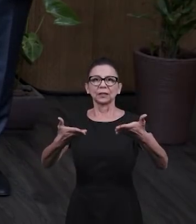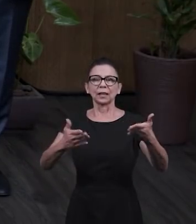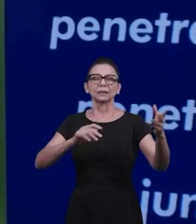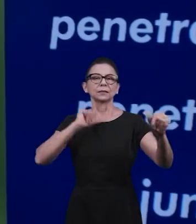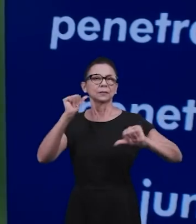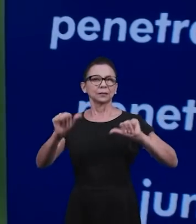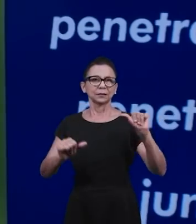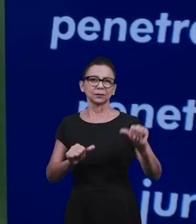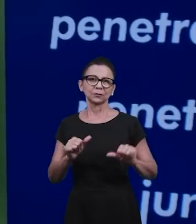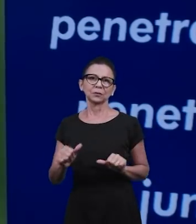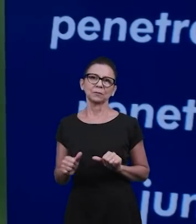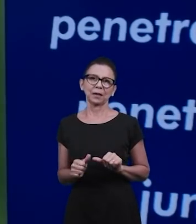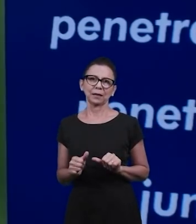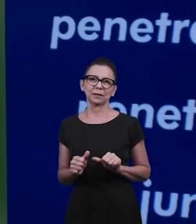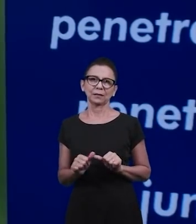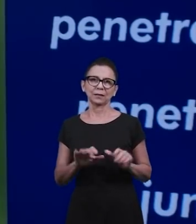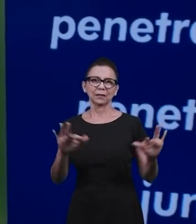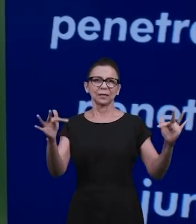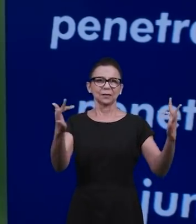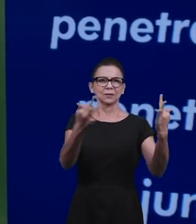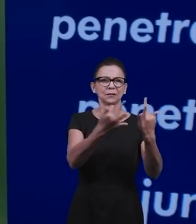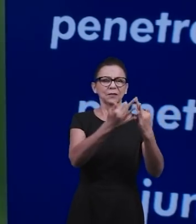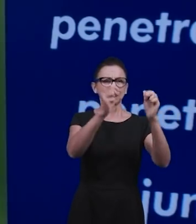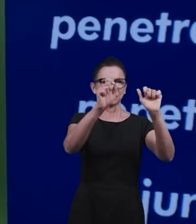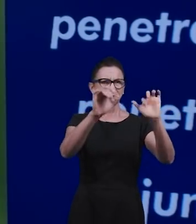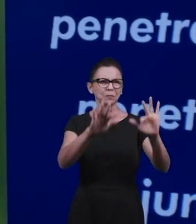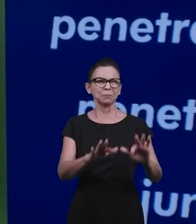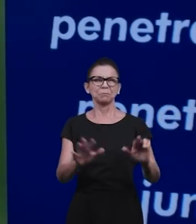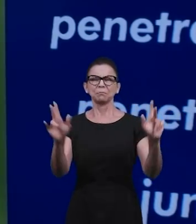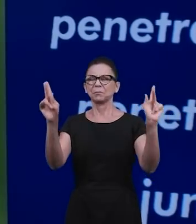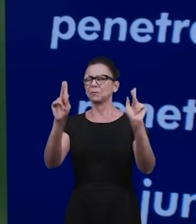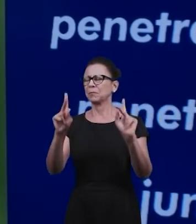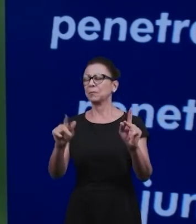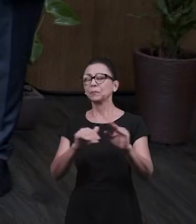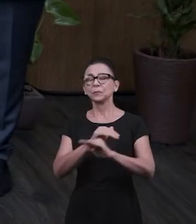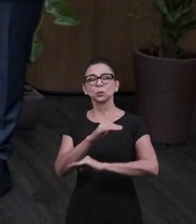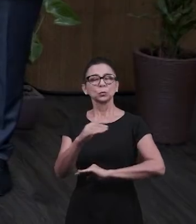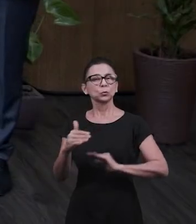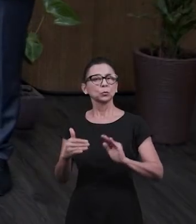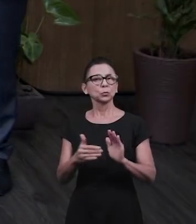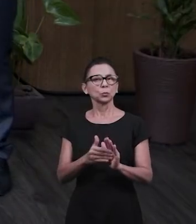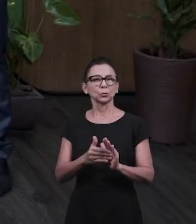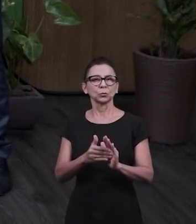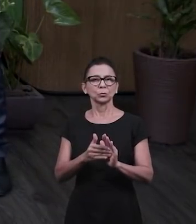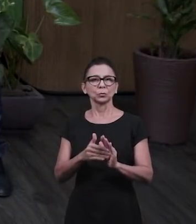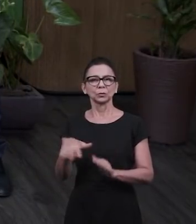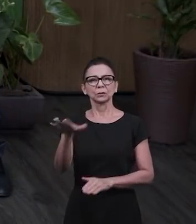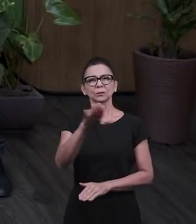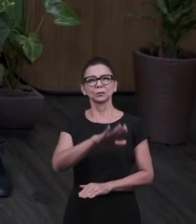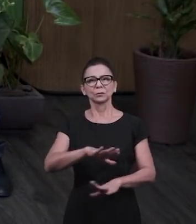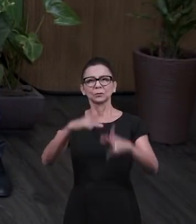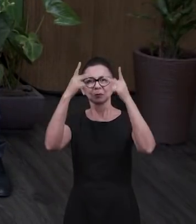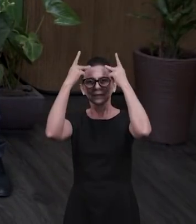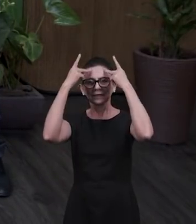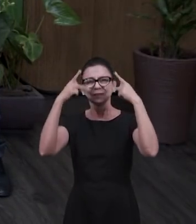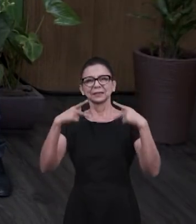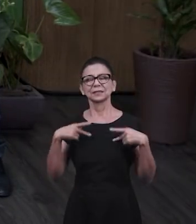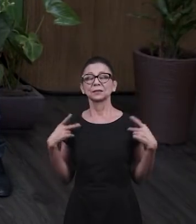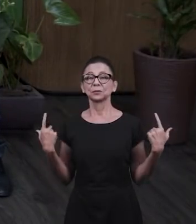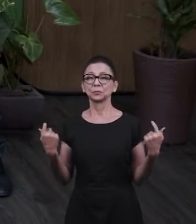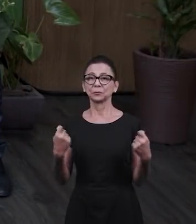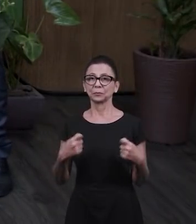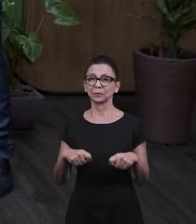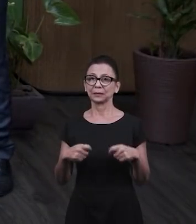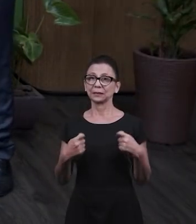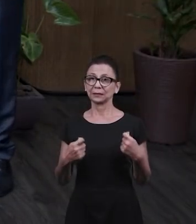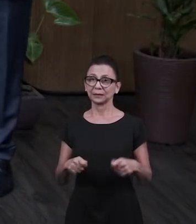família e tudo mais que o homem precisa. E vamos começar agora